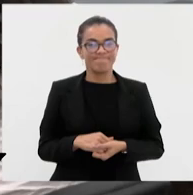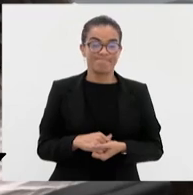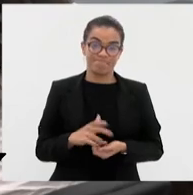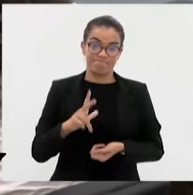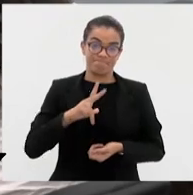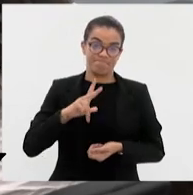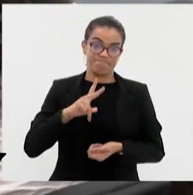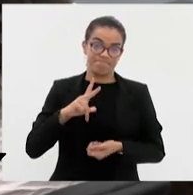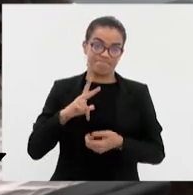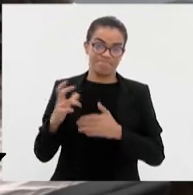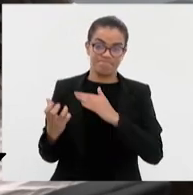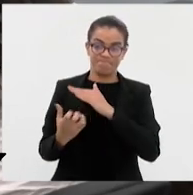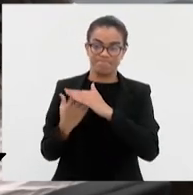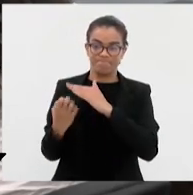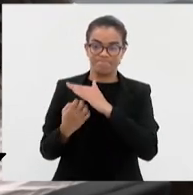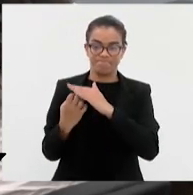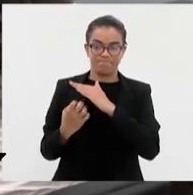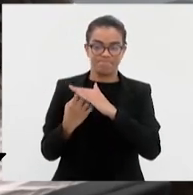privada.